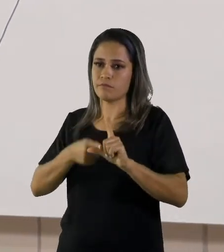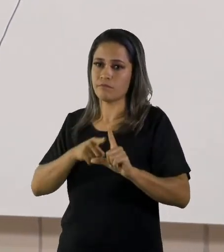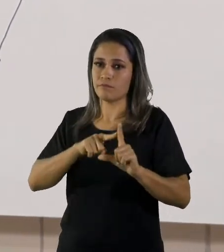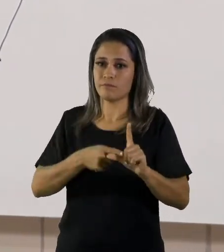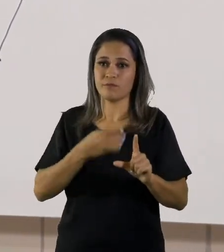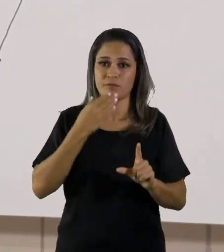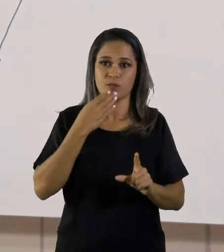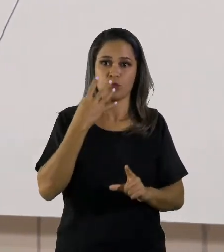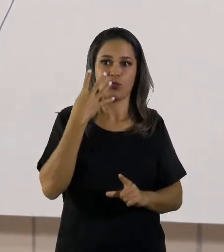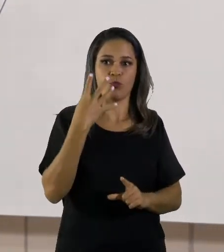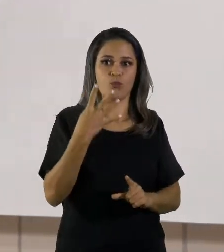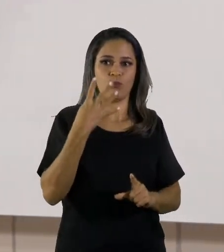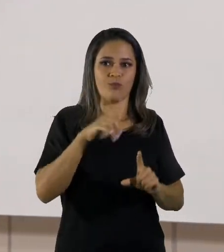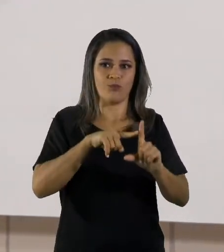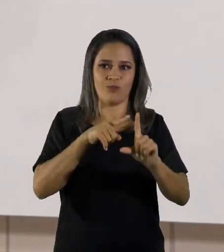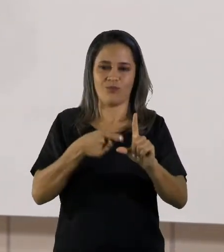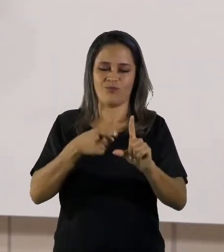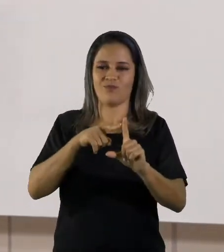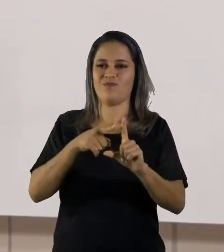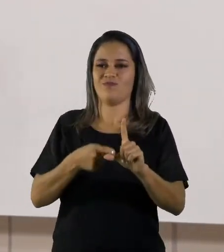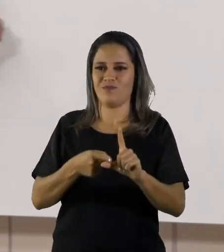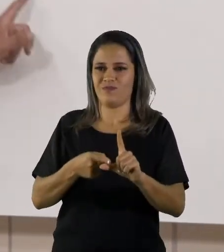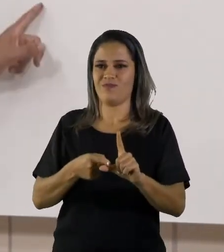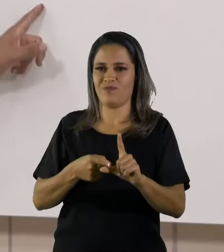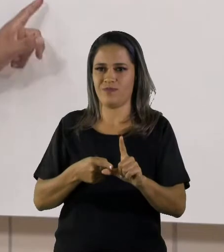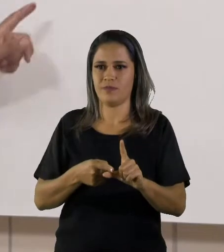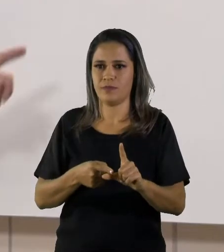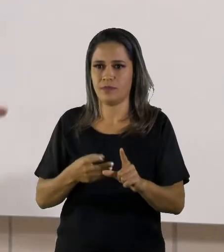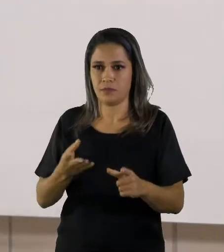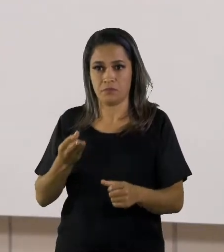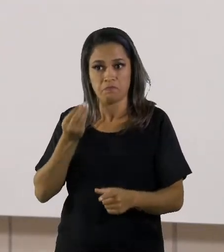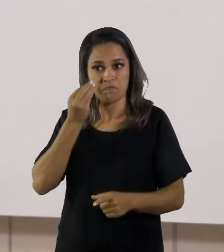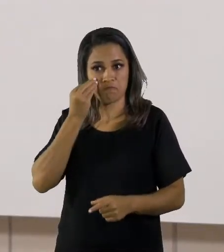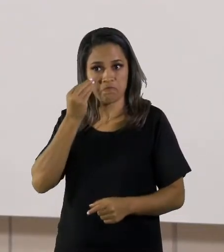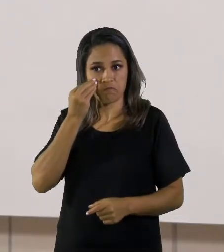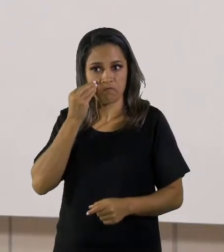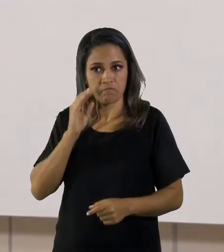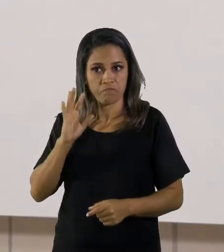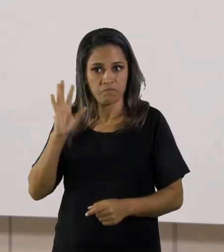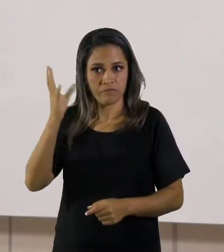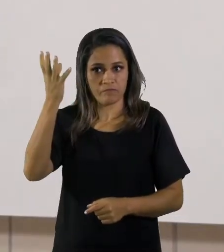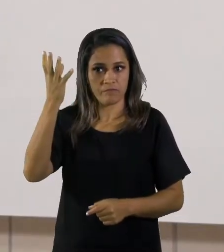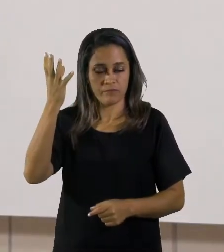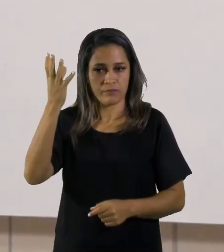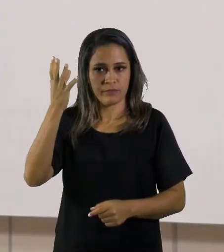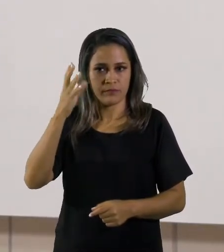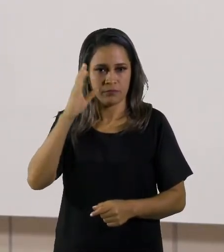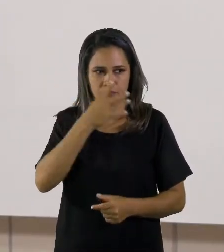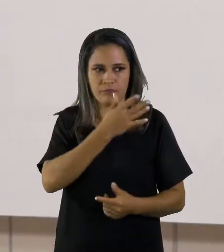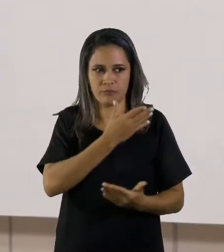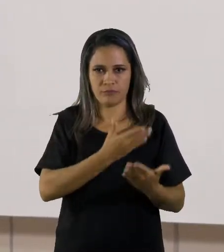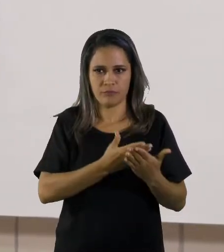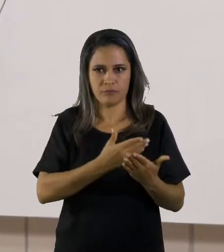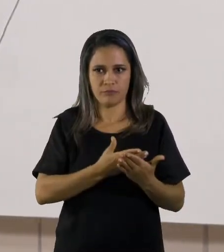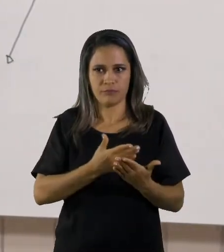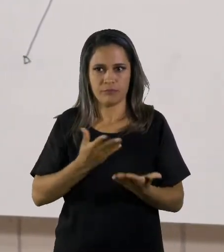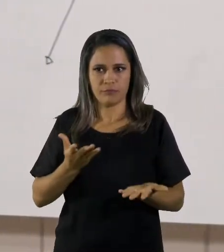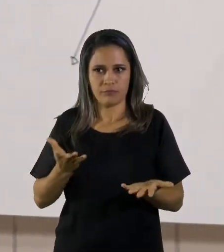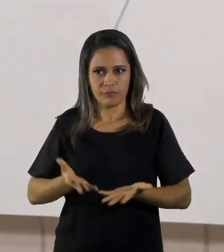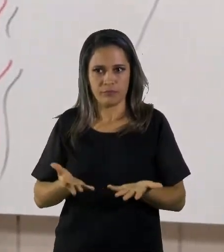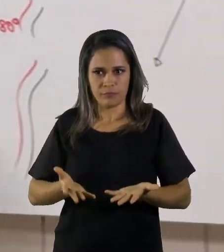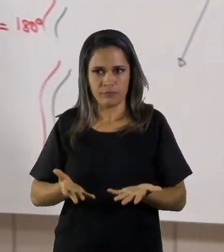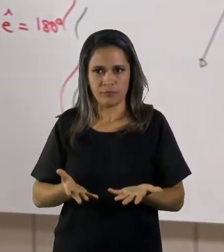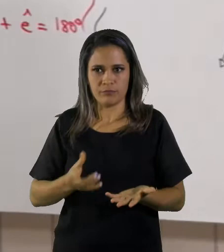4 ângulos. Então, eu vou tentar descobrir através de toda a teoria que foi dita nessa aula de hoje, tudo bem?